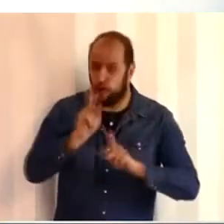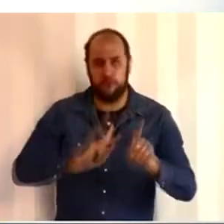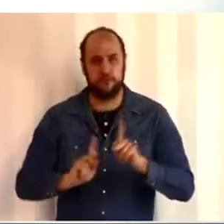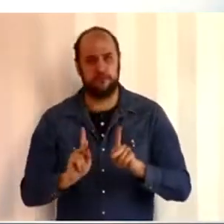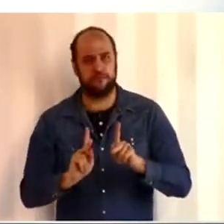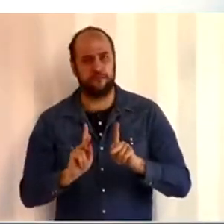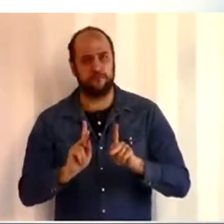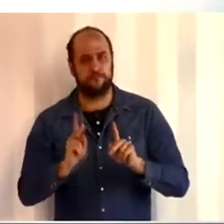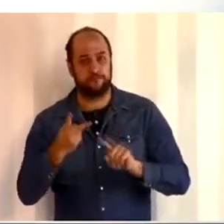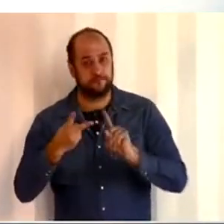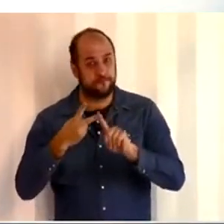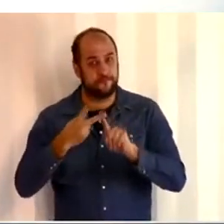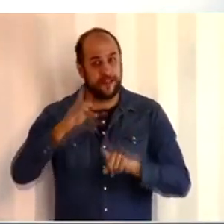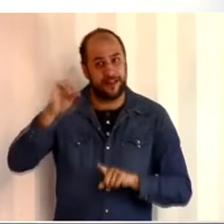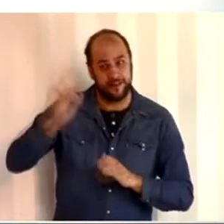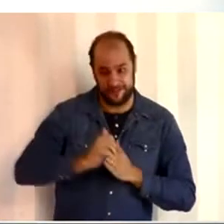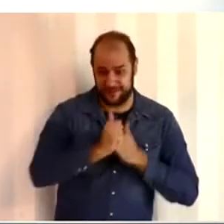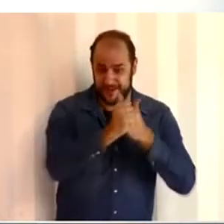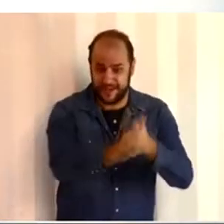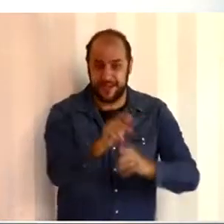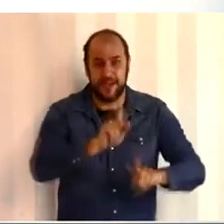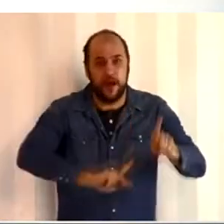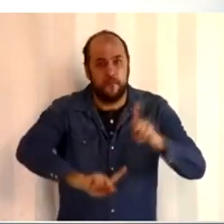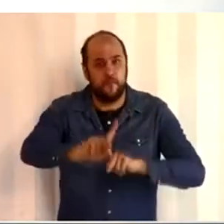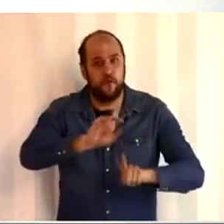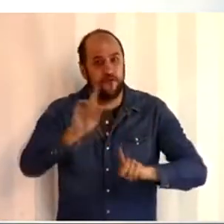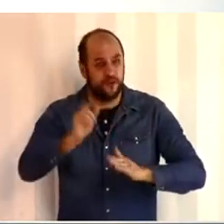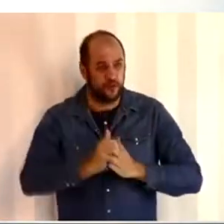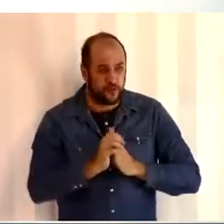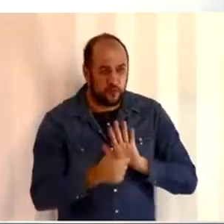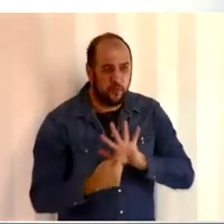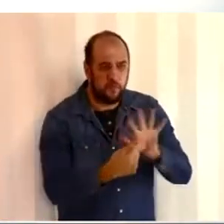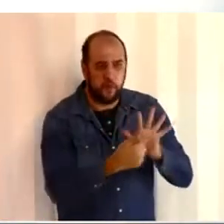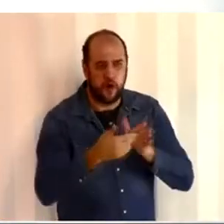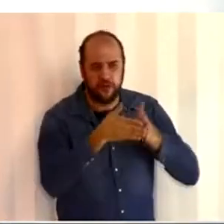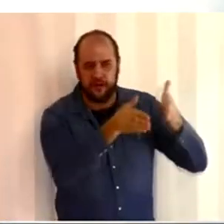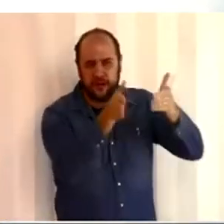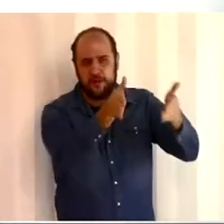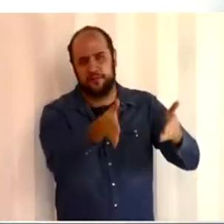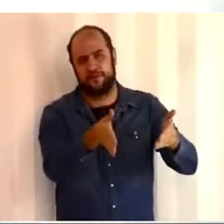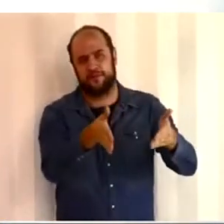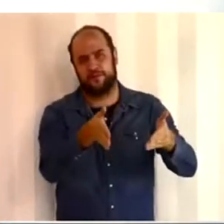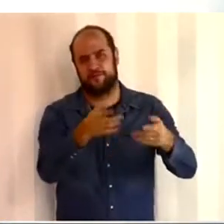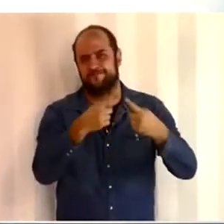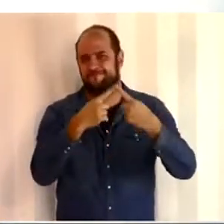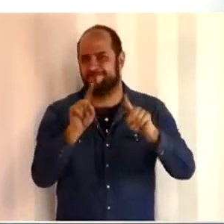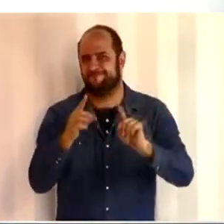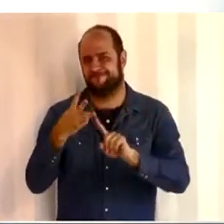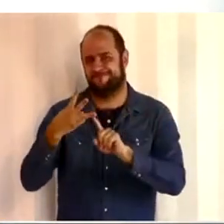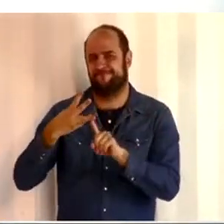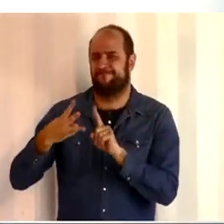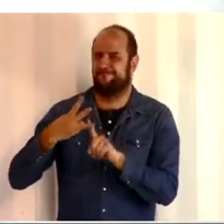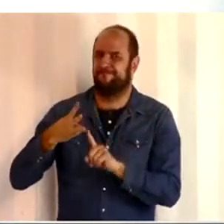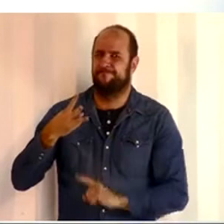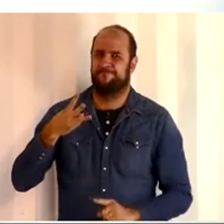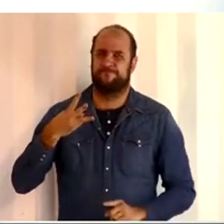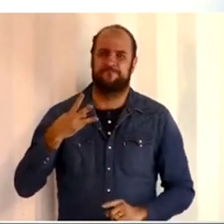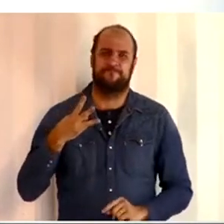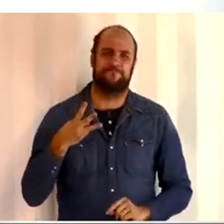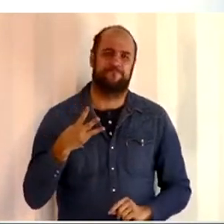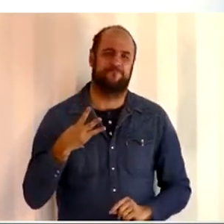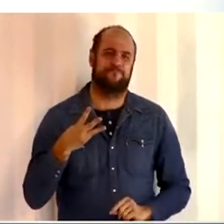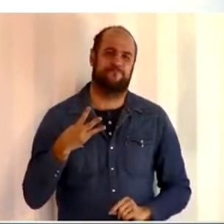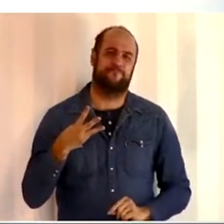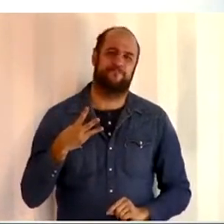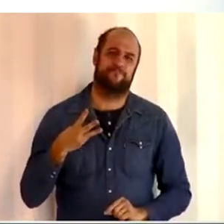que Deus conduz o seu povo, que Deus mostra por onde o seu povo deve seguir. Mas tem uma terceira e última lição aqui.